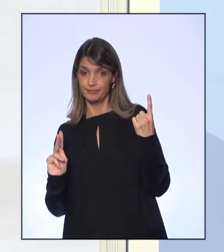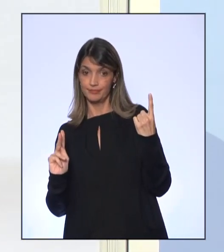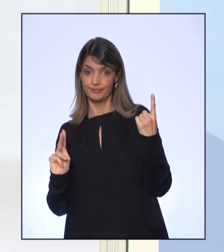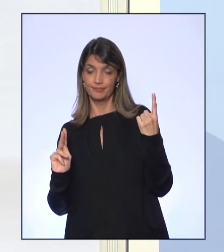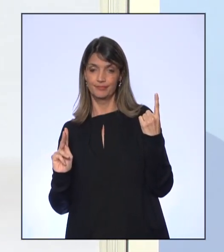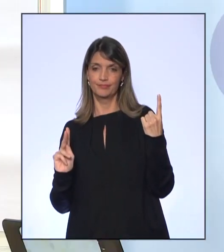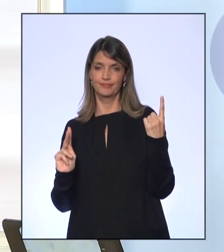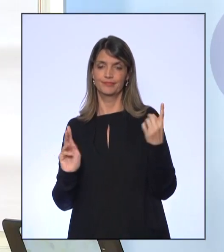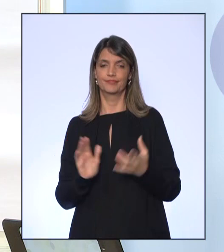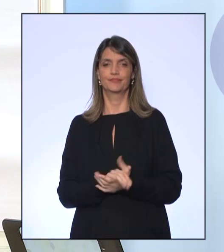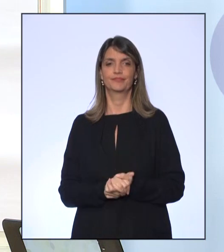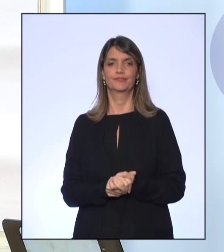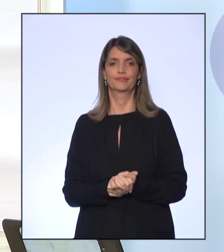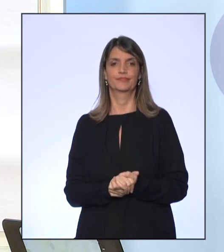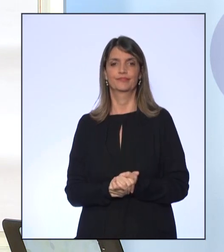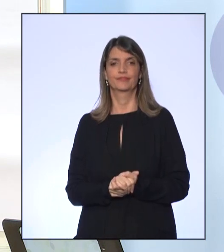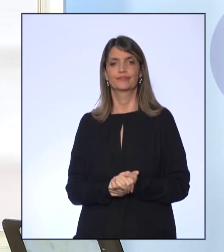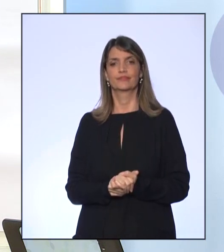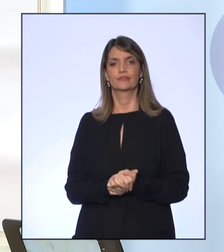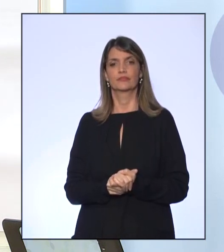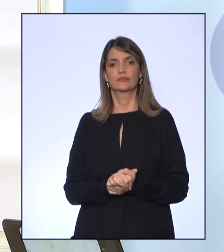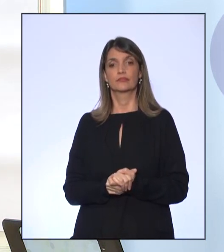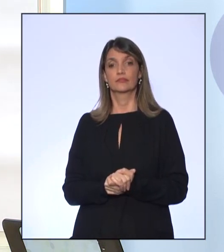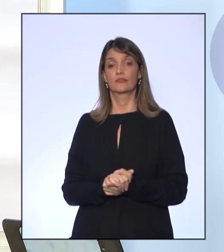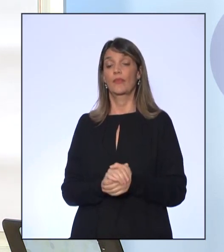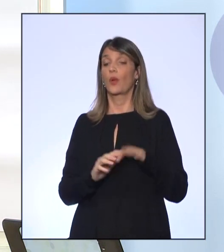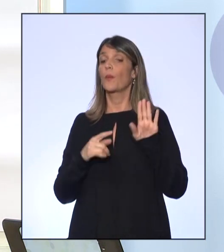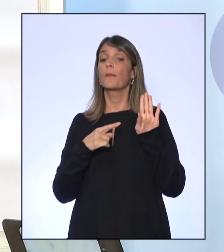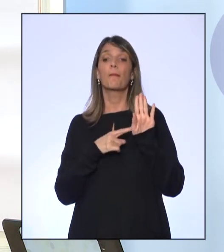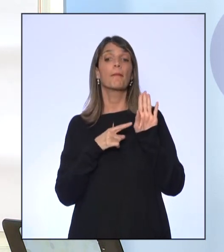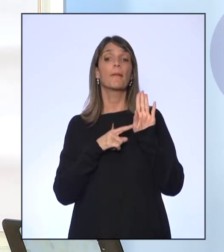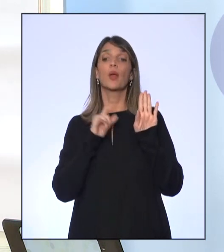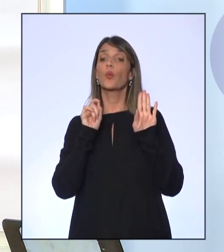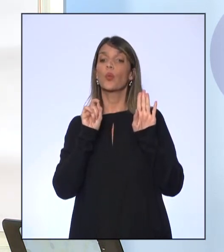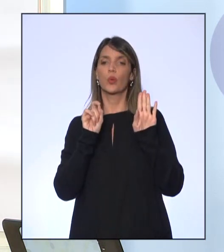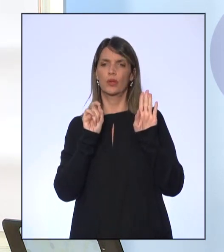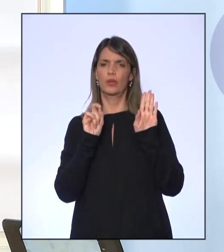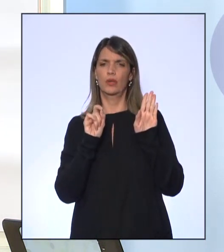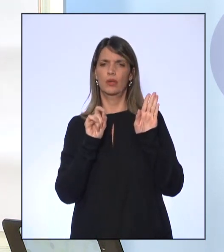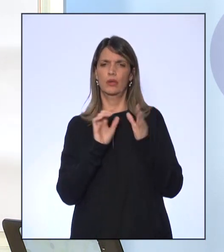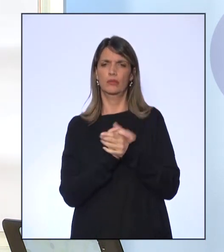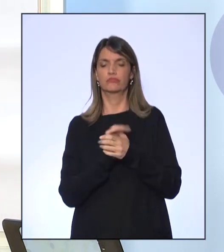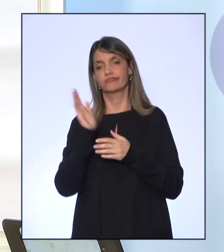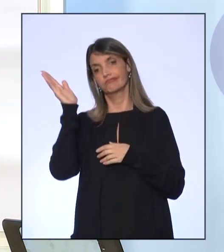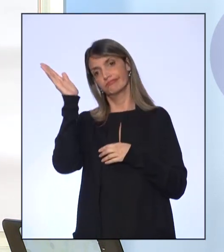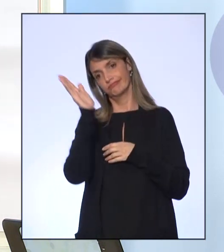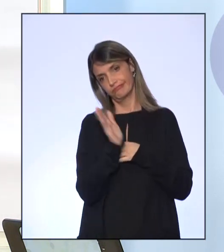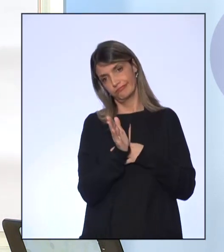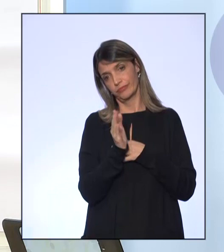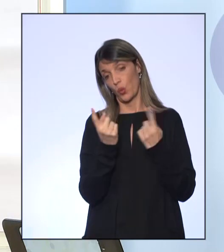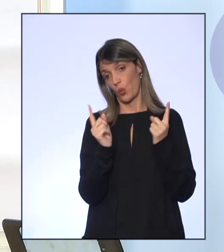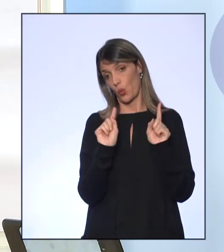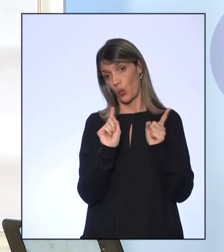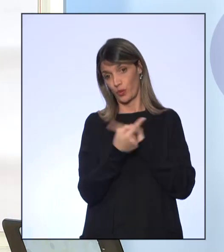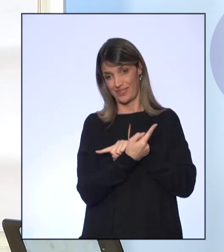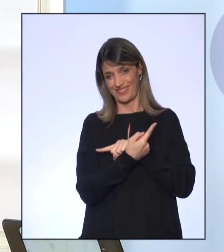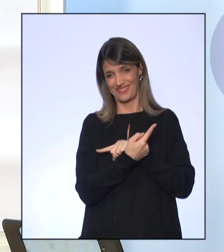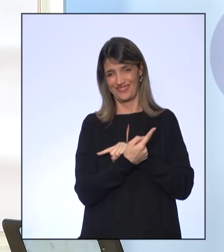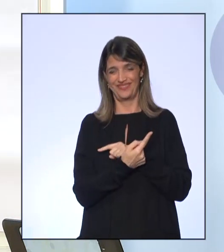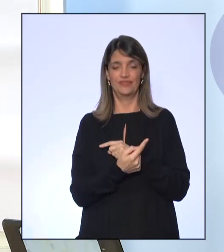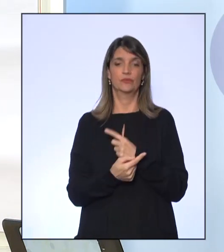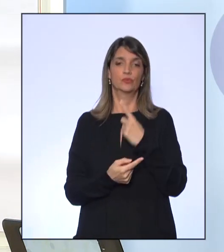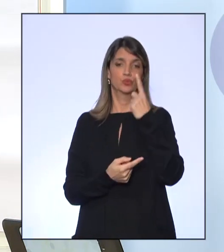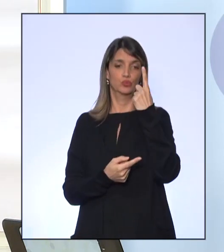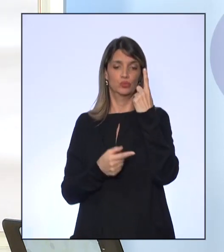ó. Coloquei na multiplicação, não tem problema. Aí eu venho para o B. O que é o B? O B é do outro lado. Então, eu tenho 1, 7,